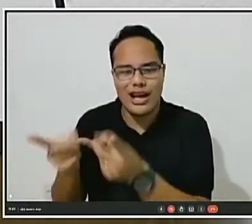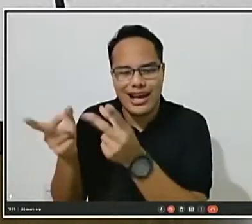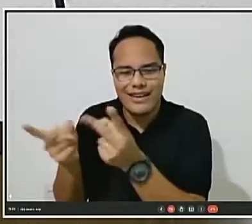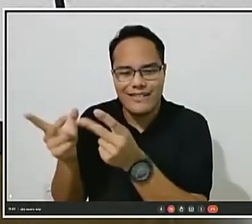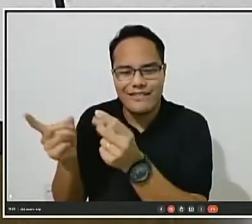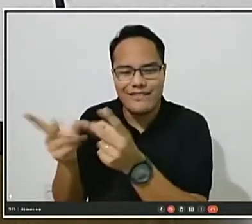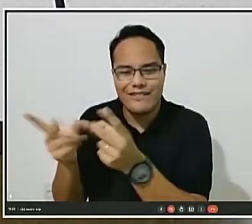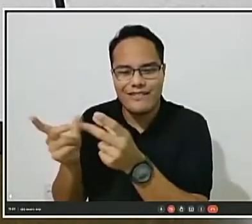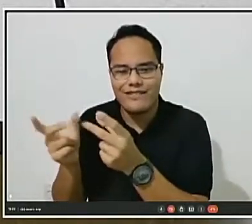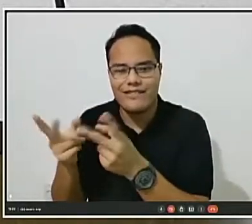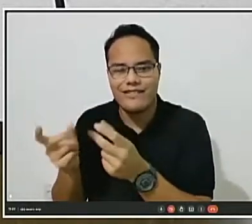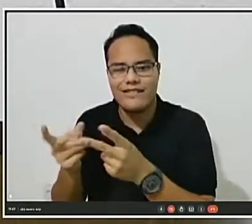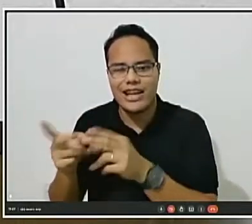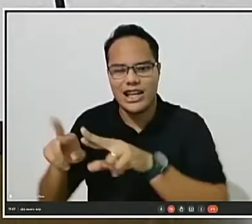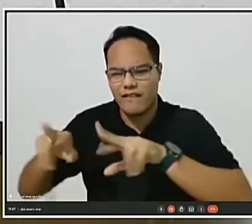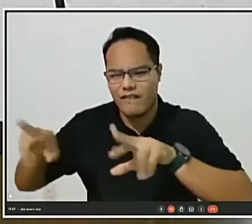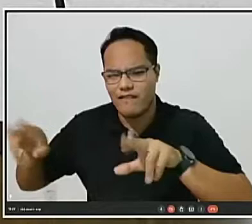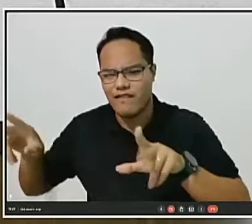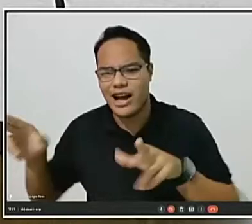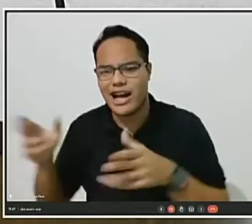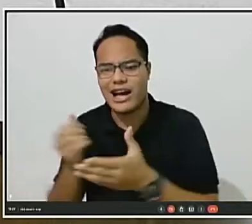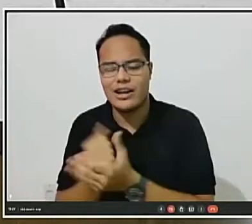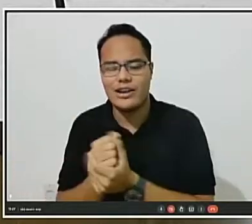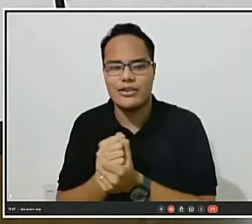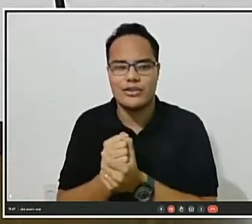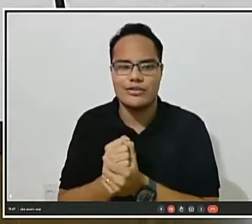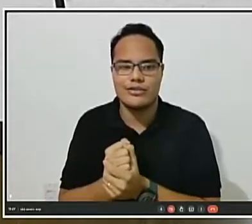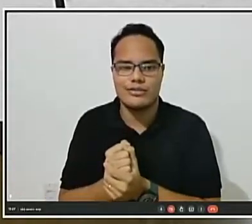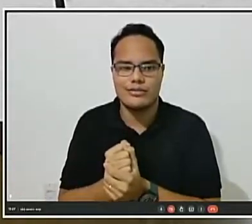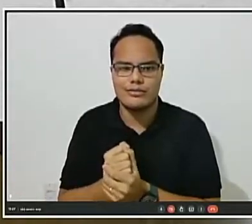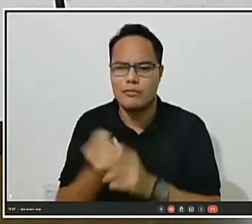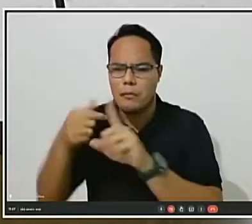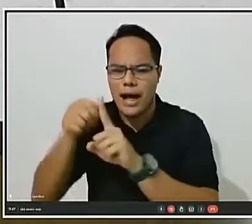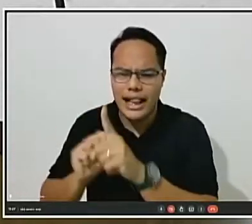à estrada em situação bastante difícil.